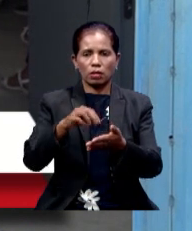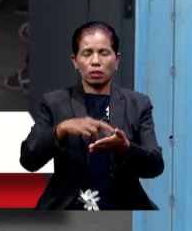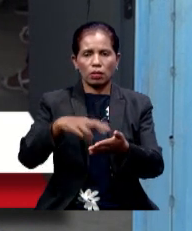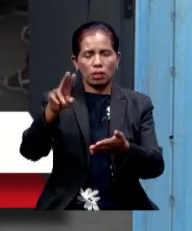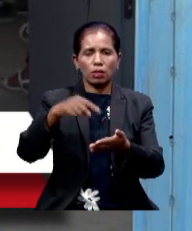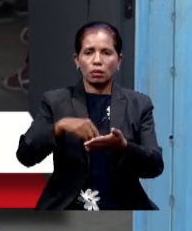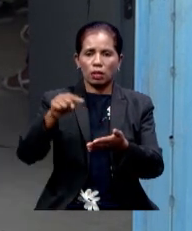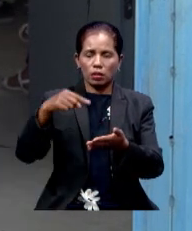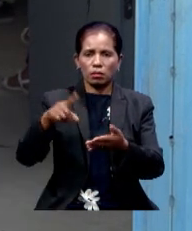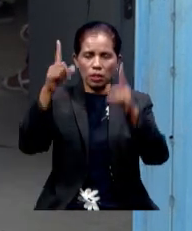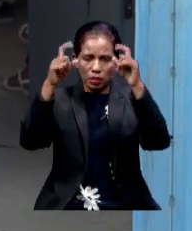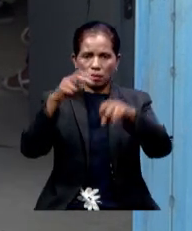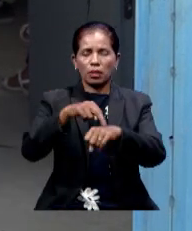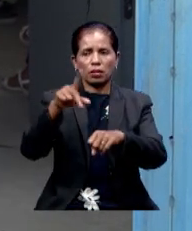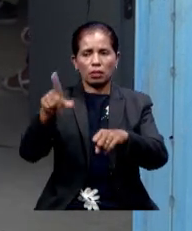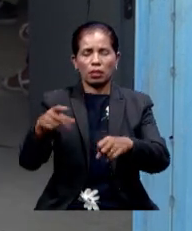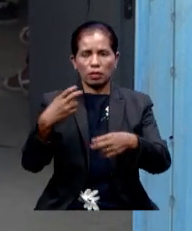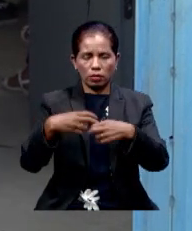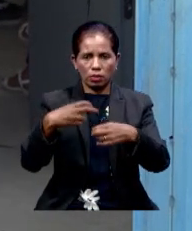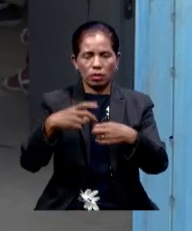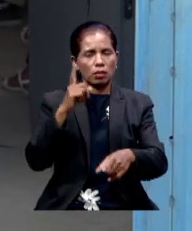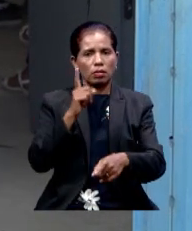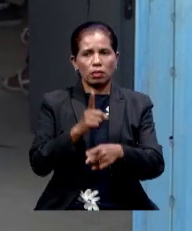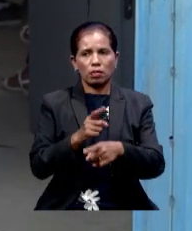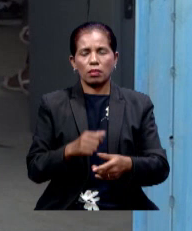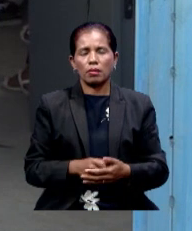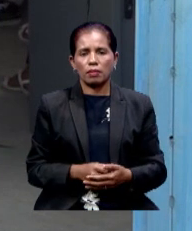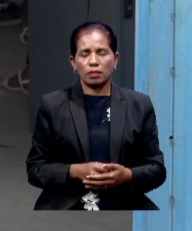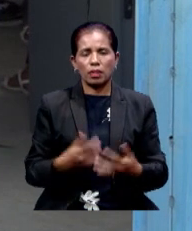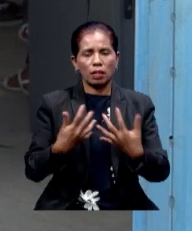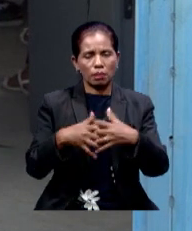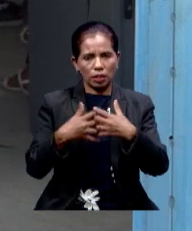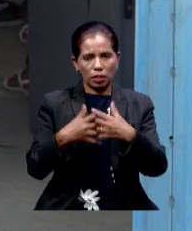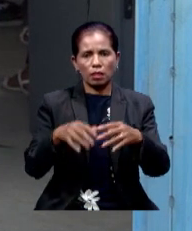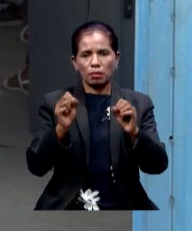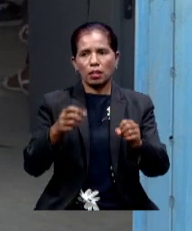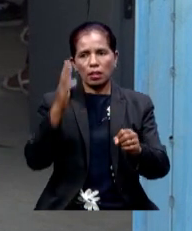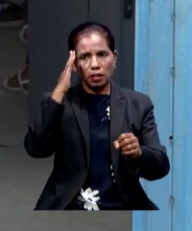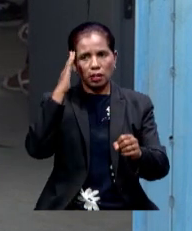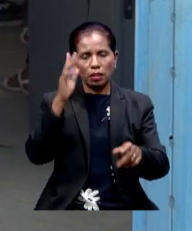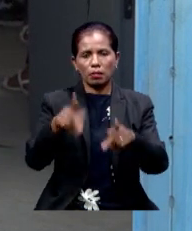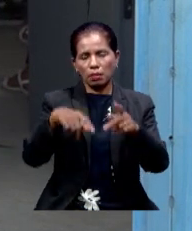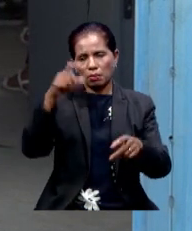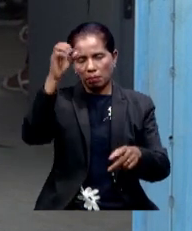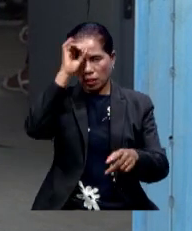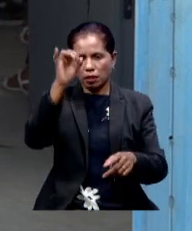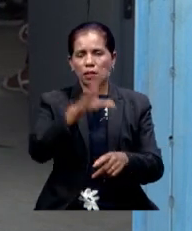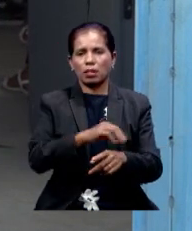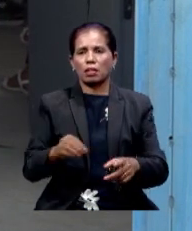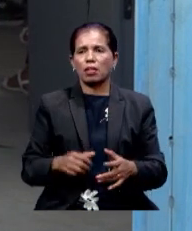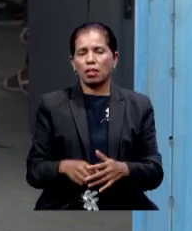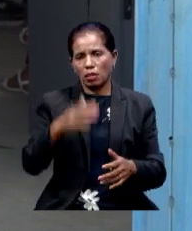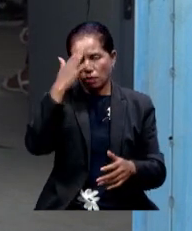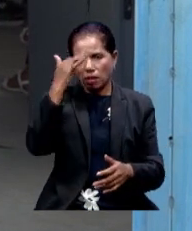de exame nacional e não é pior do que a máquina, isso é a tetria, não é moça, não é muito grupo ainda. Tama-sama kau dia